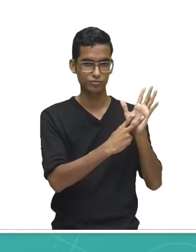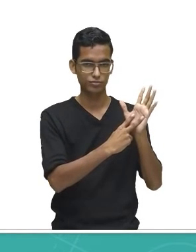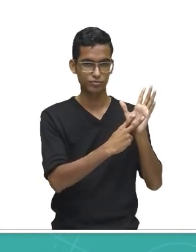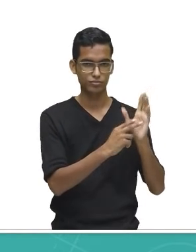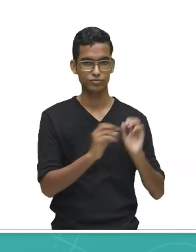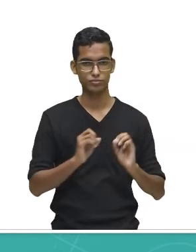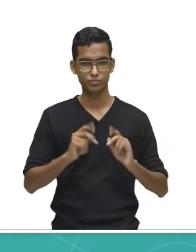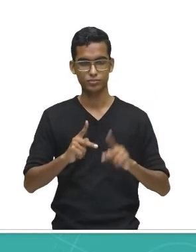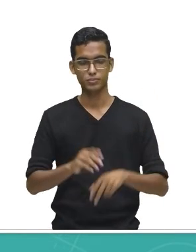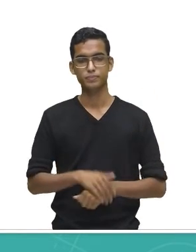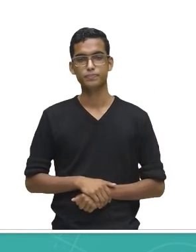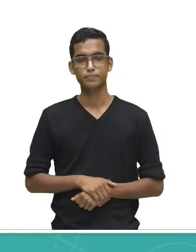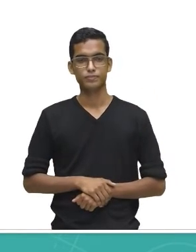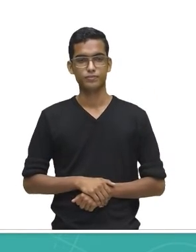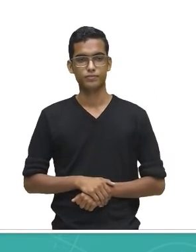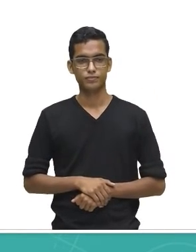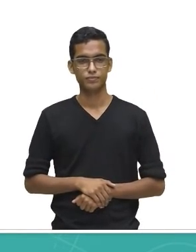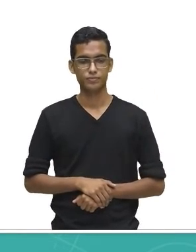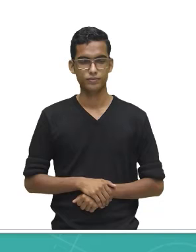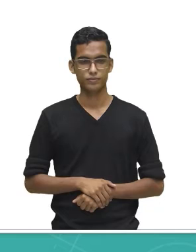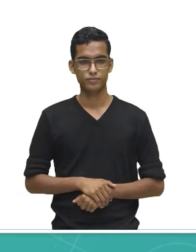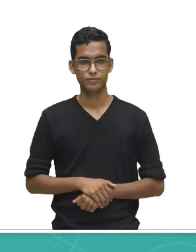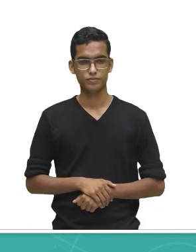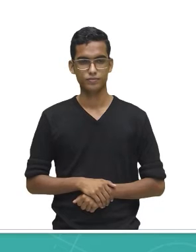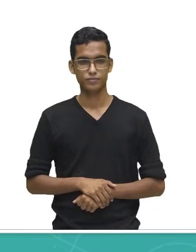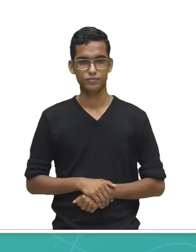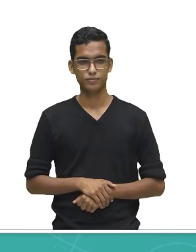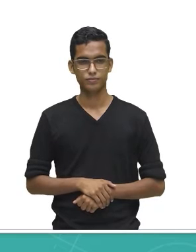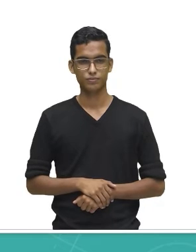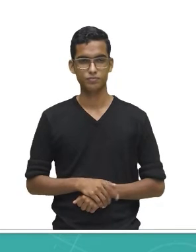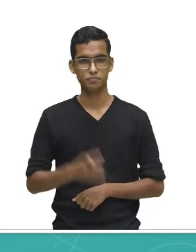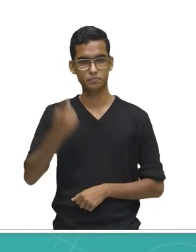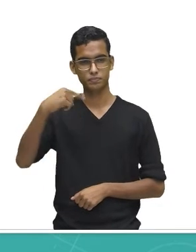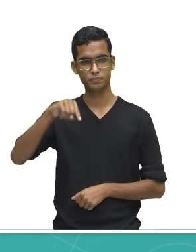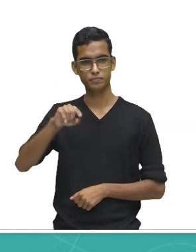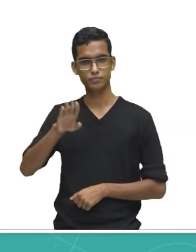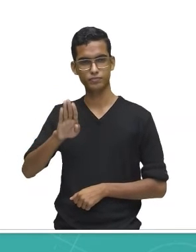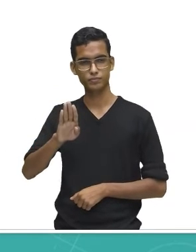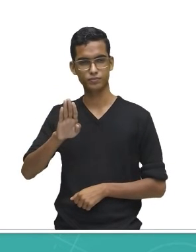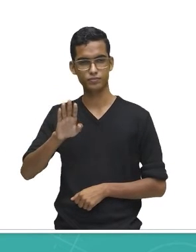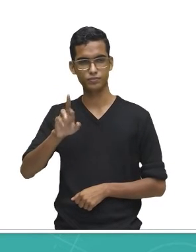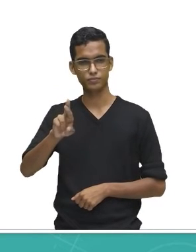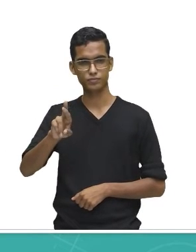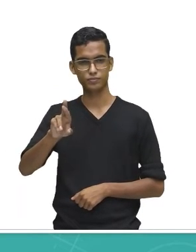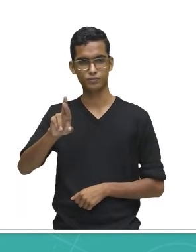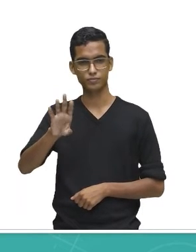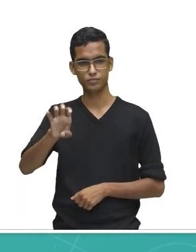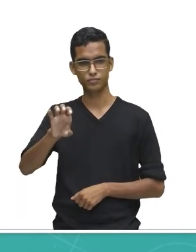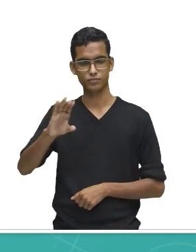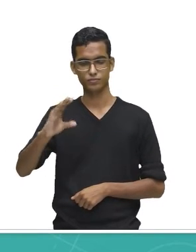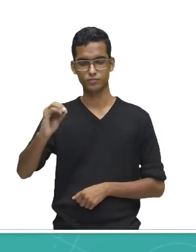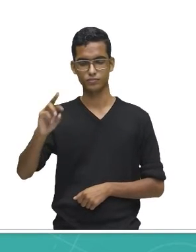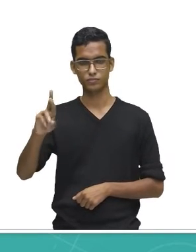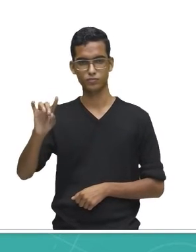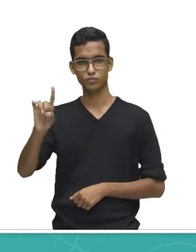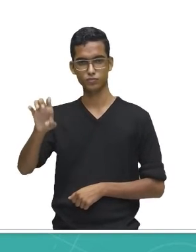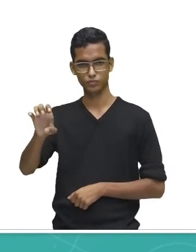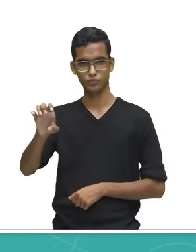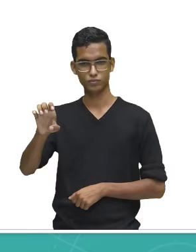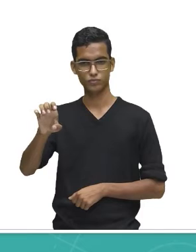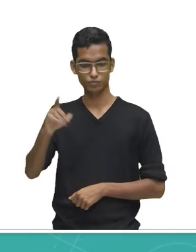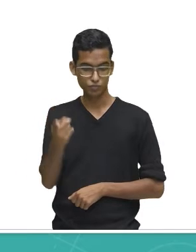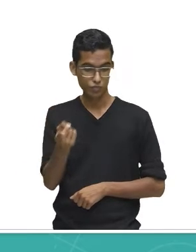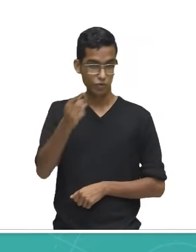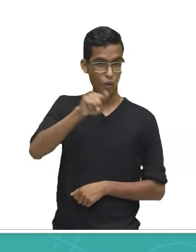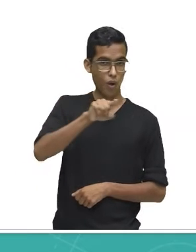aqui. Tem gente que diz recorde, como se fosse uma proparoxítona, né? Mas é